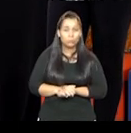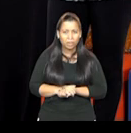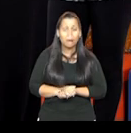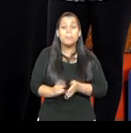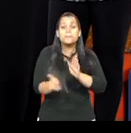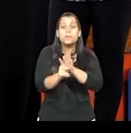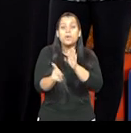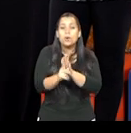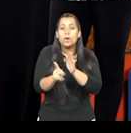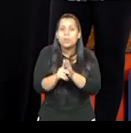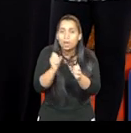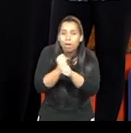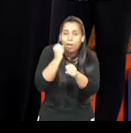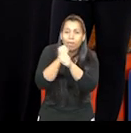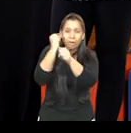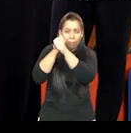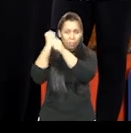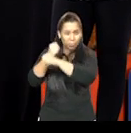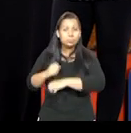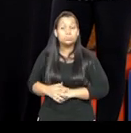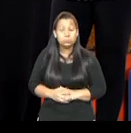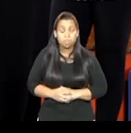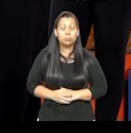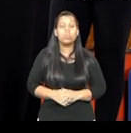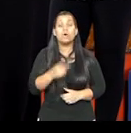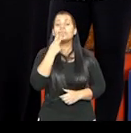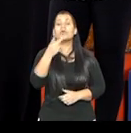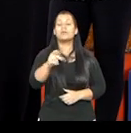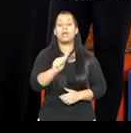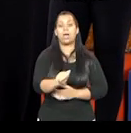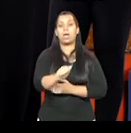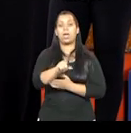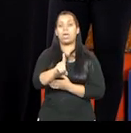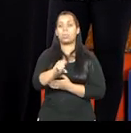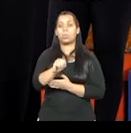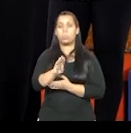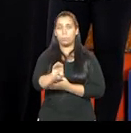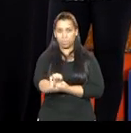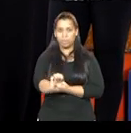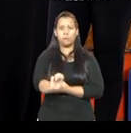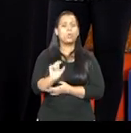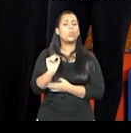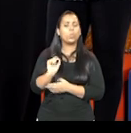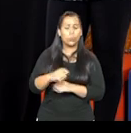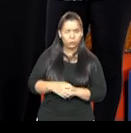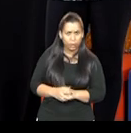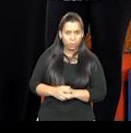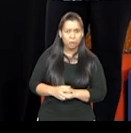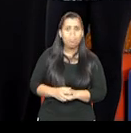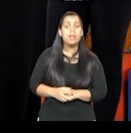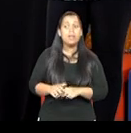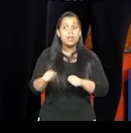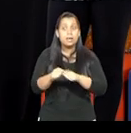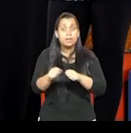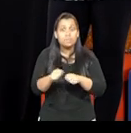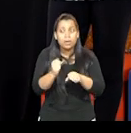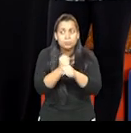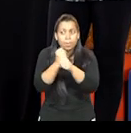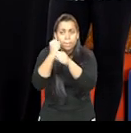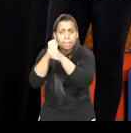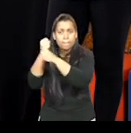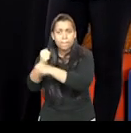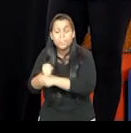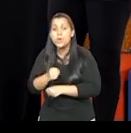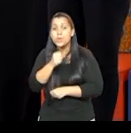construção civil? Pois é, eu falo do adobe. O adobe, ele remonta o Antigo Egito e a